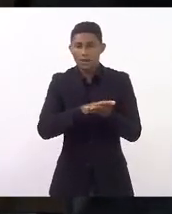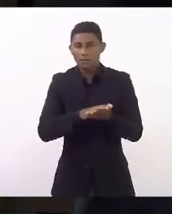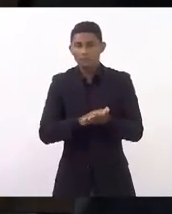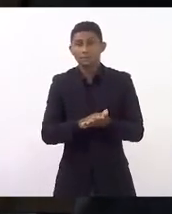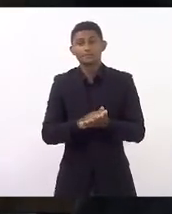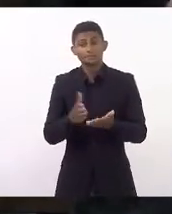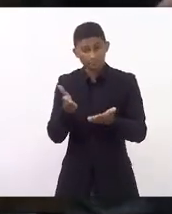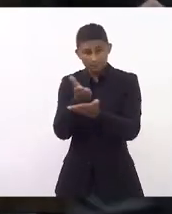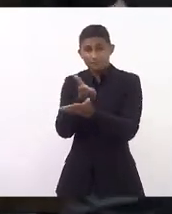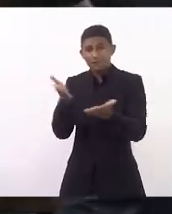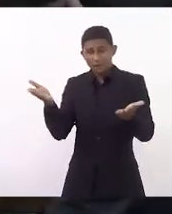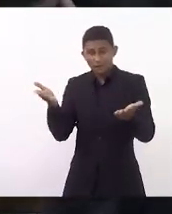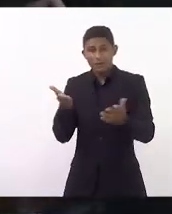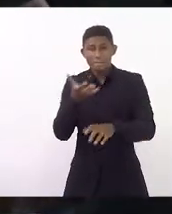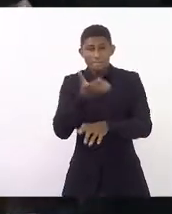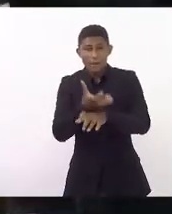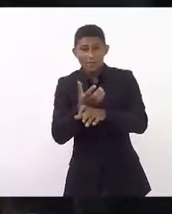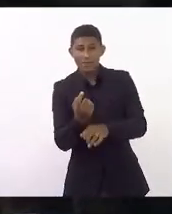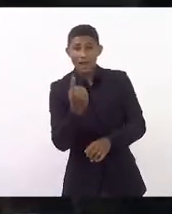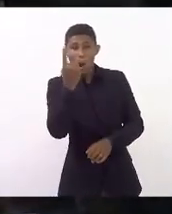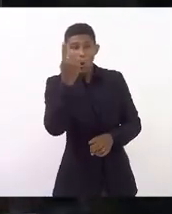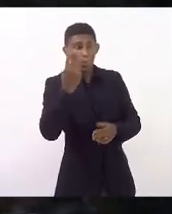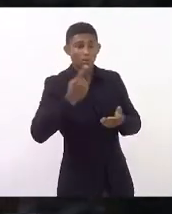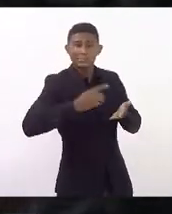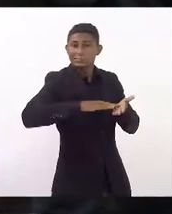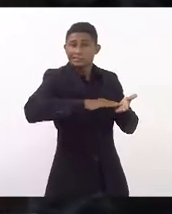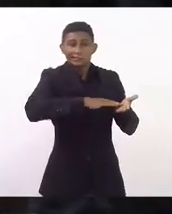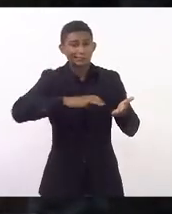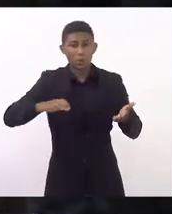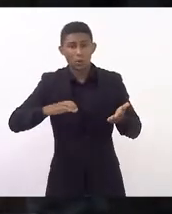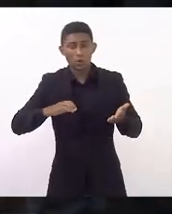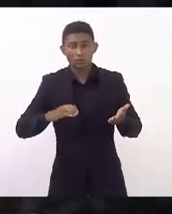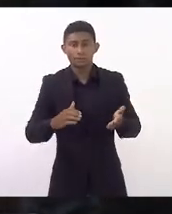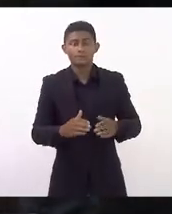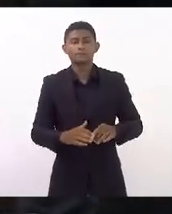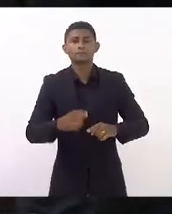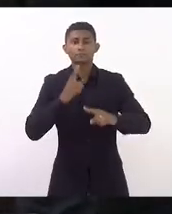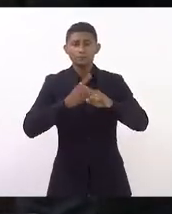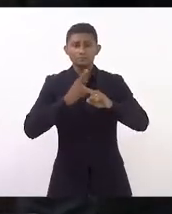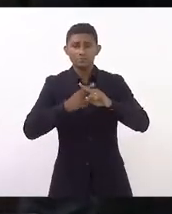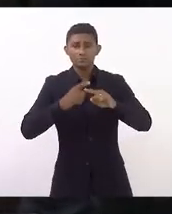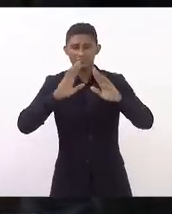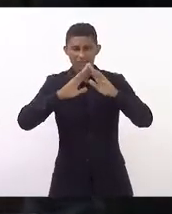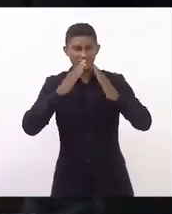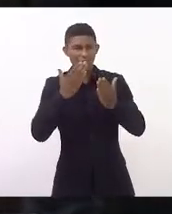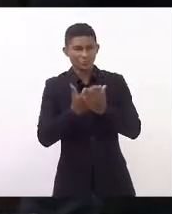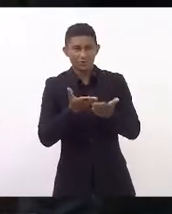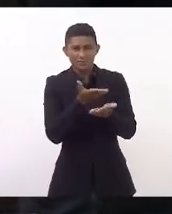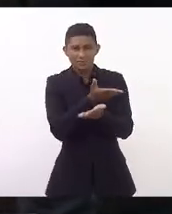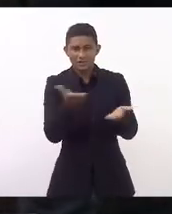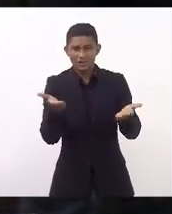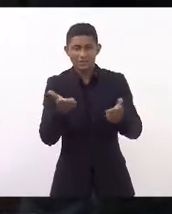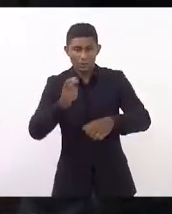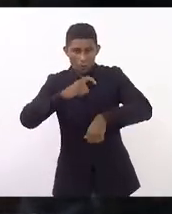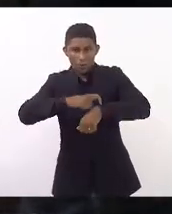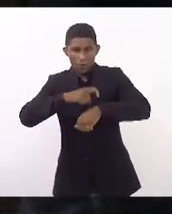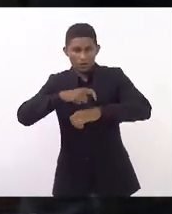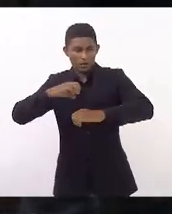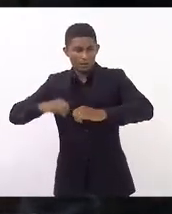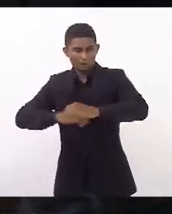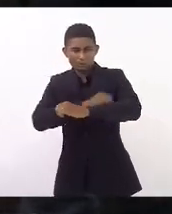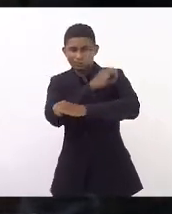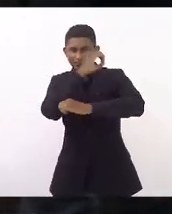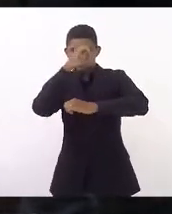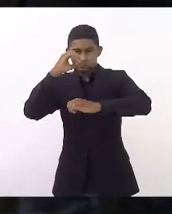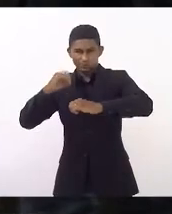retiraram uma disciplina, isso na grade regular, porque nas escolas da rede, que já tem horário integral, o